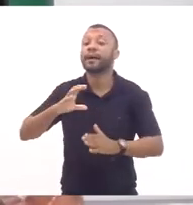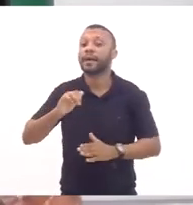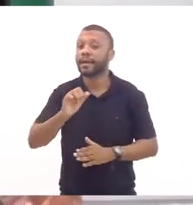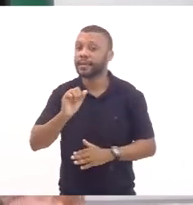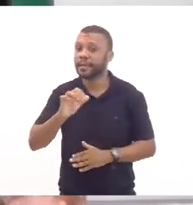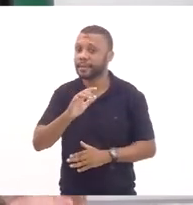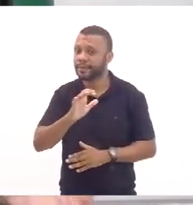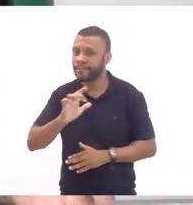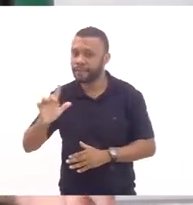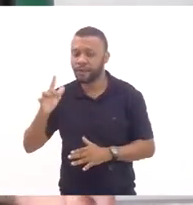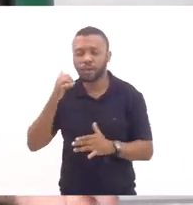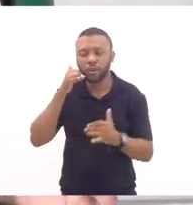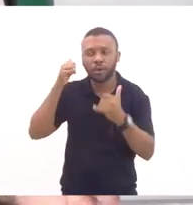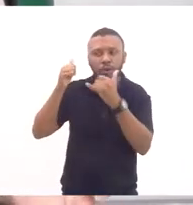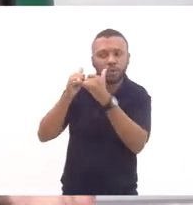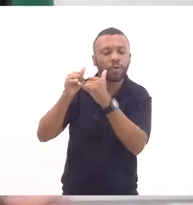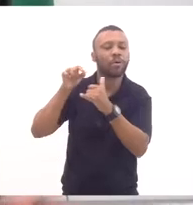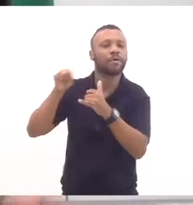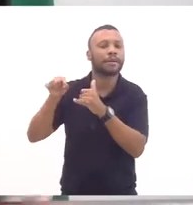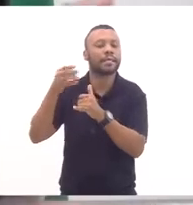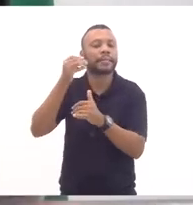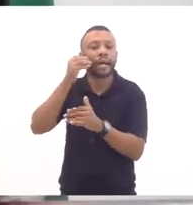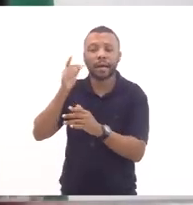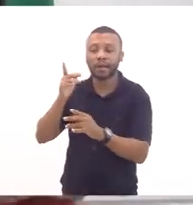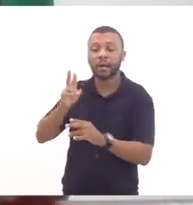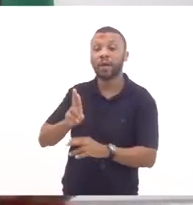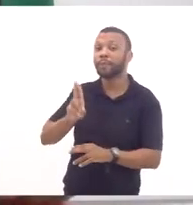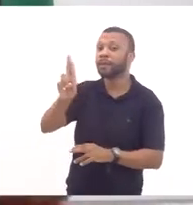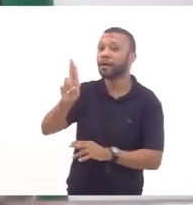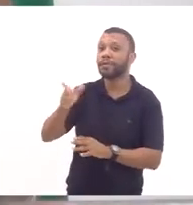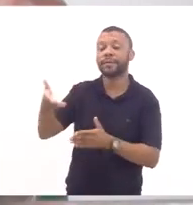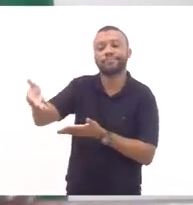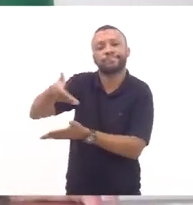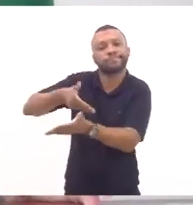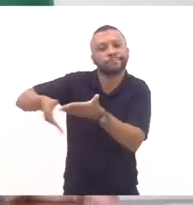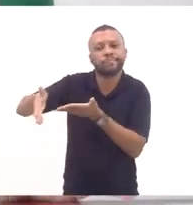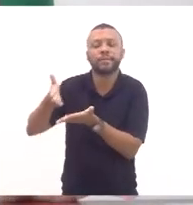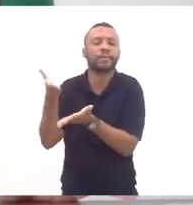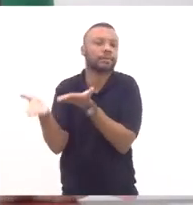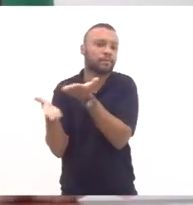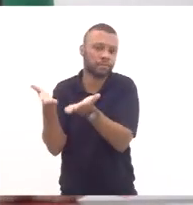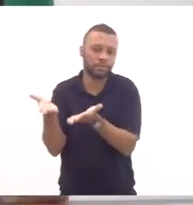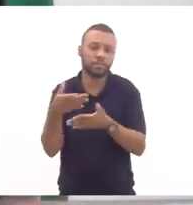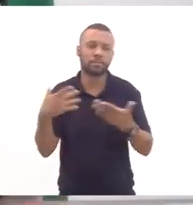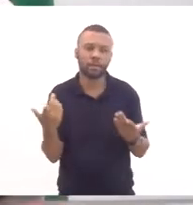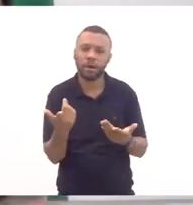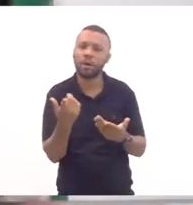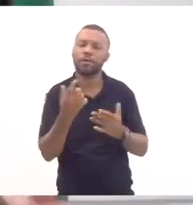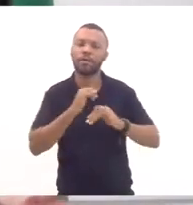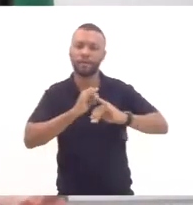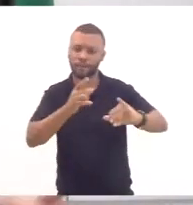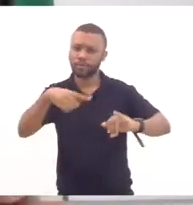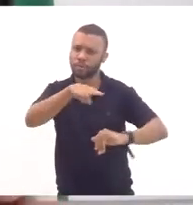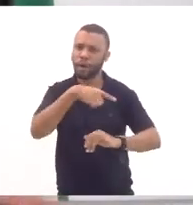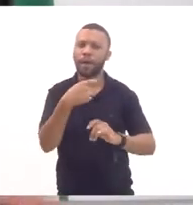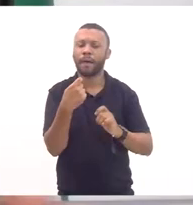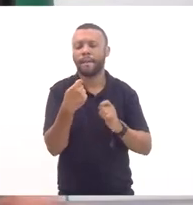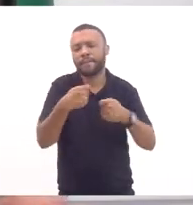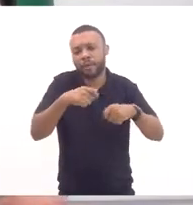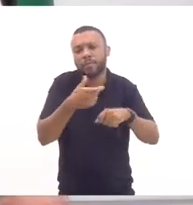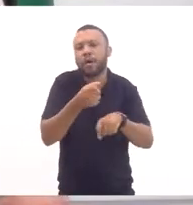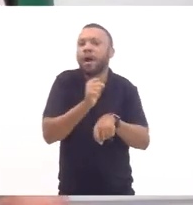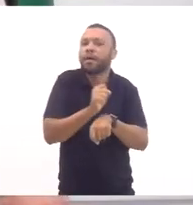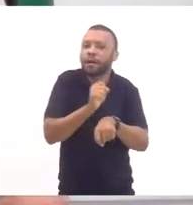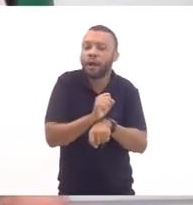governador e está diretamente nessa tratativa. Então, vamos aguardar, vamos fazer pressão. Acho que a pressão não